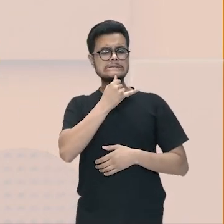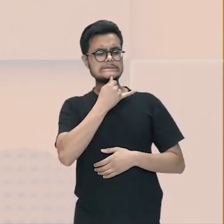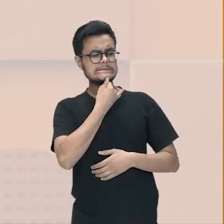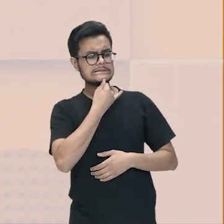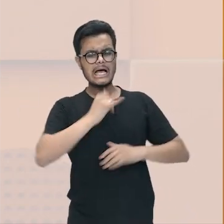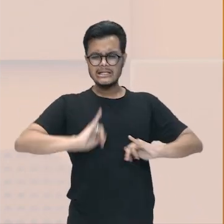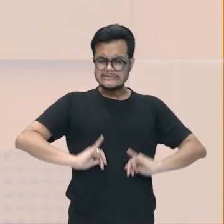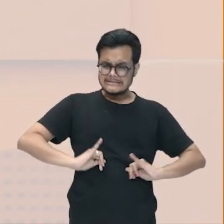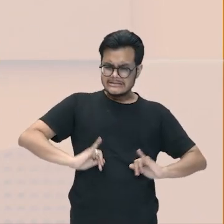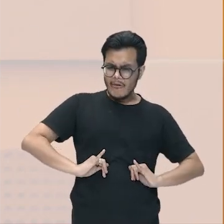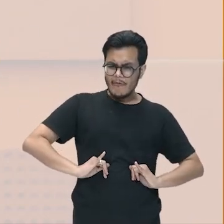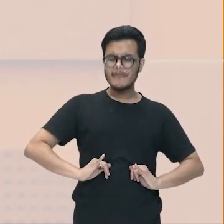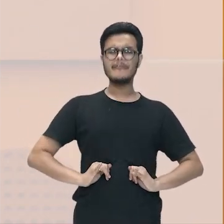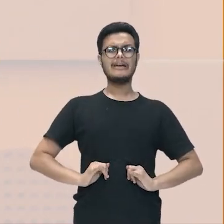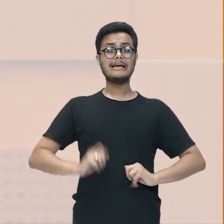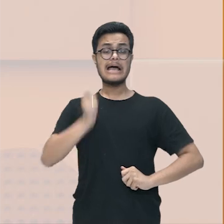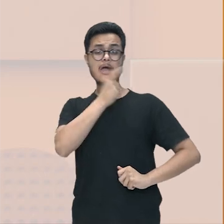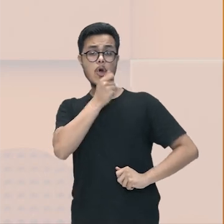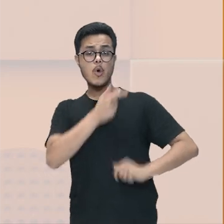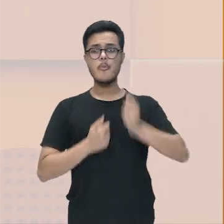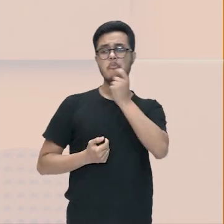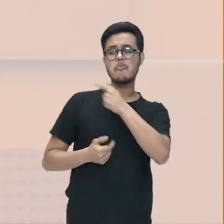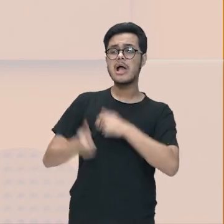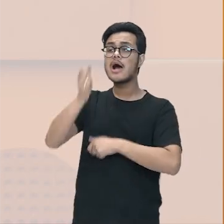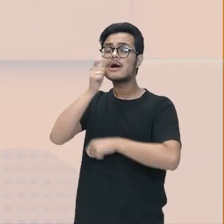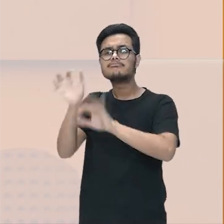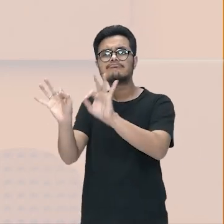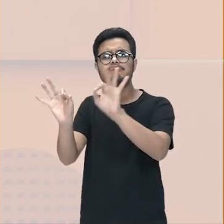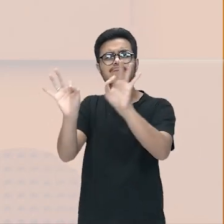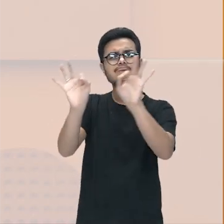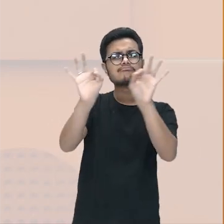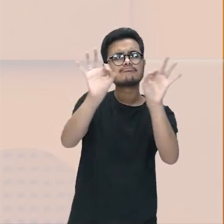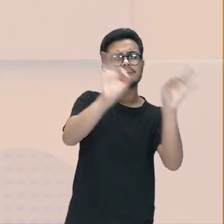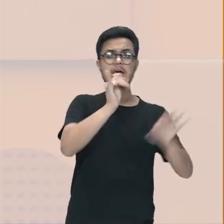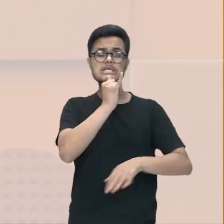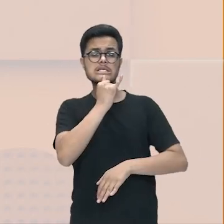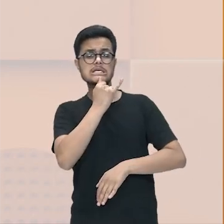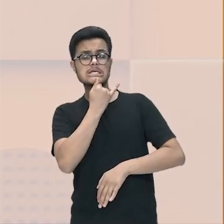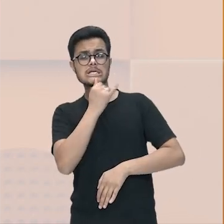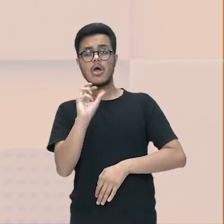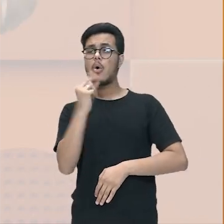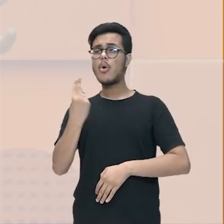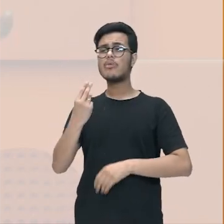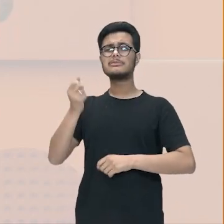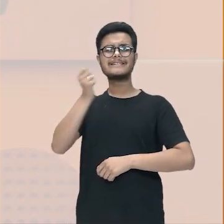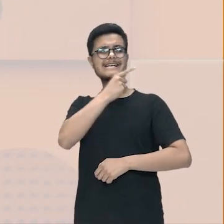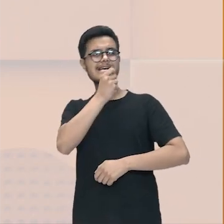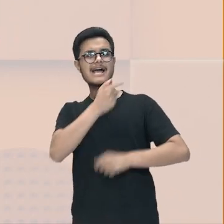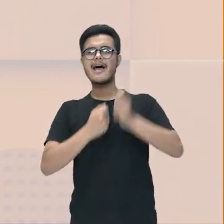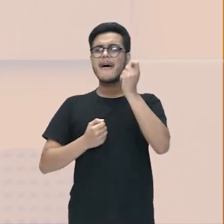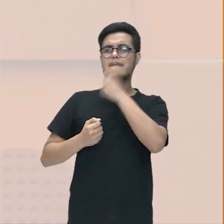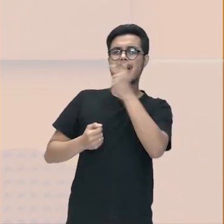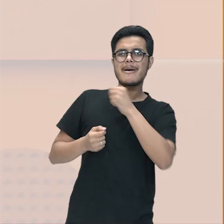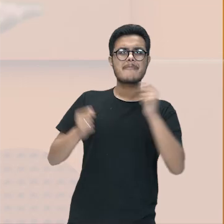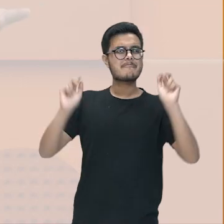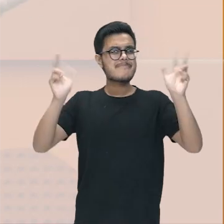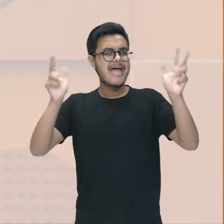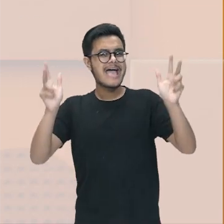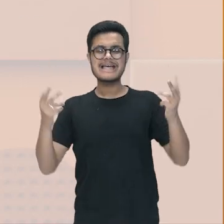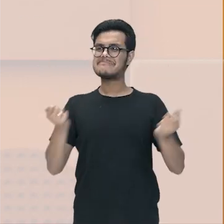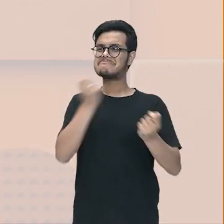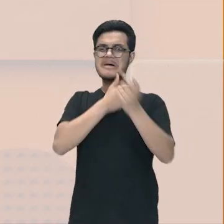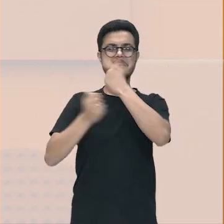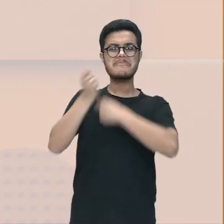vai para o teatro para ver, então, né, uma peça triste, ou a gente ia para o teatro ver uma peça cômica, né? Então, a gente